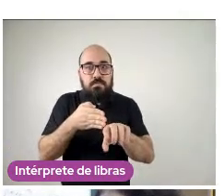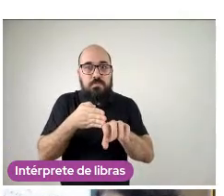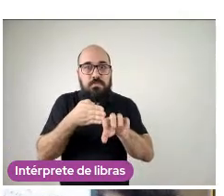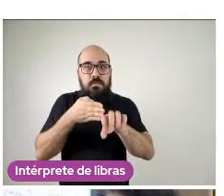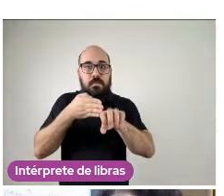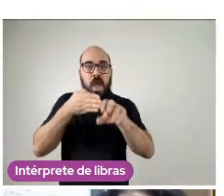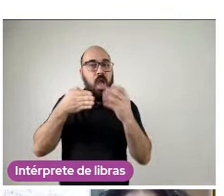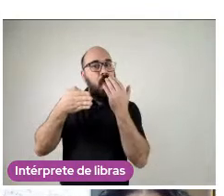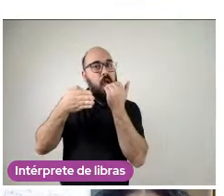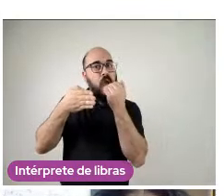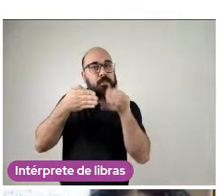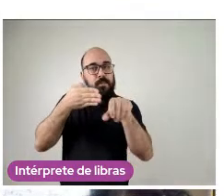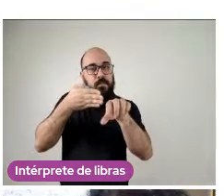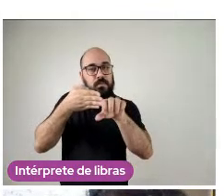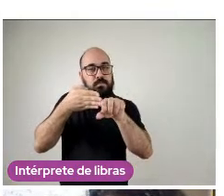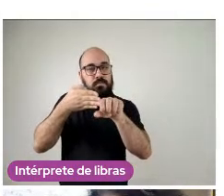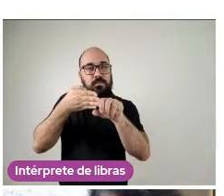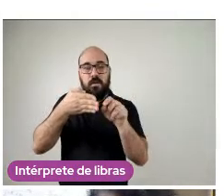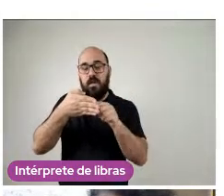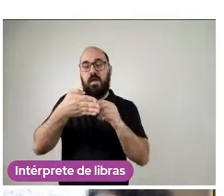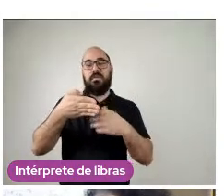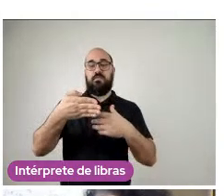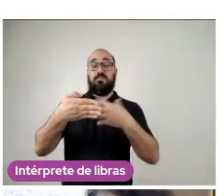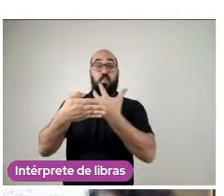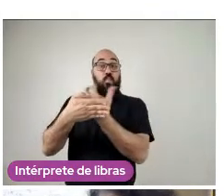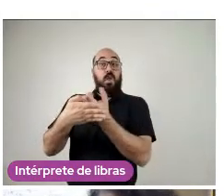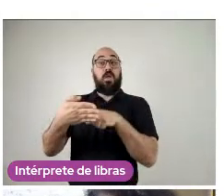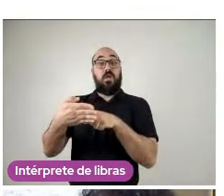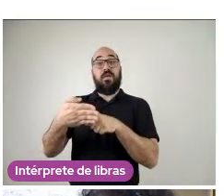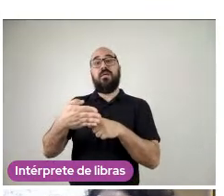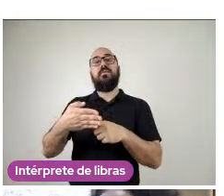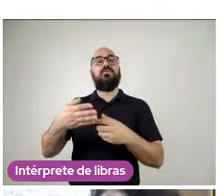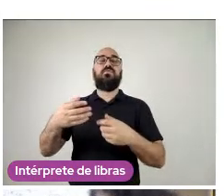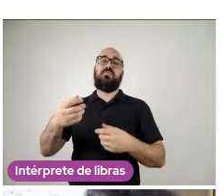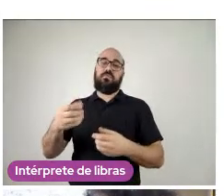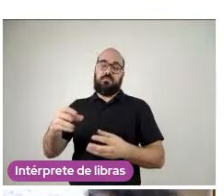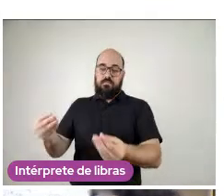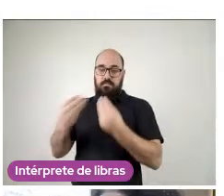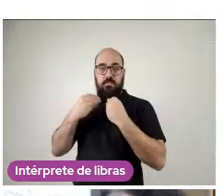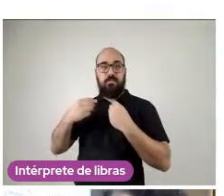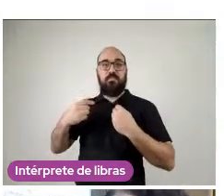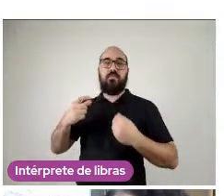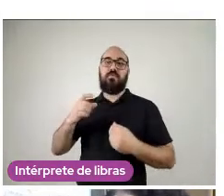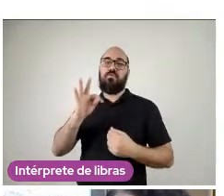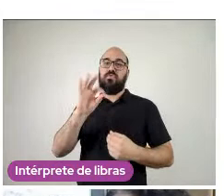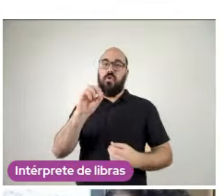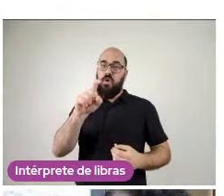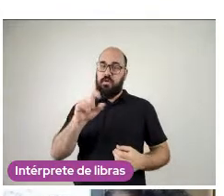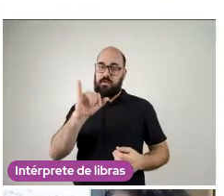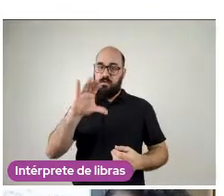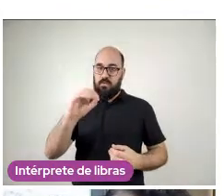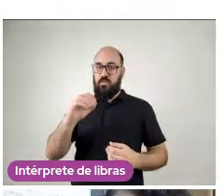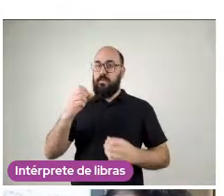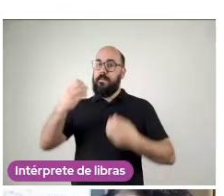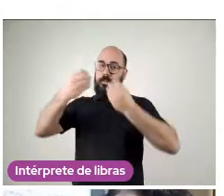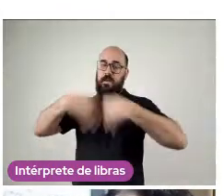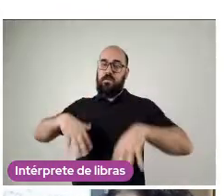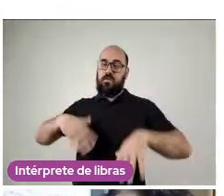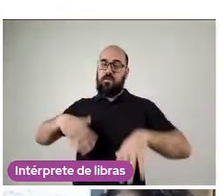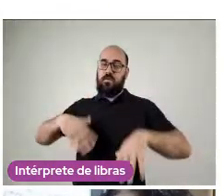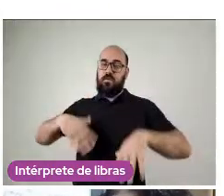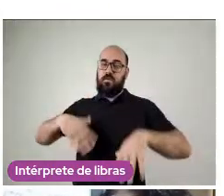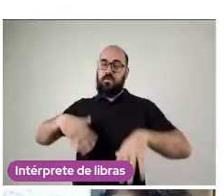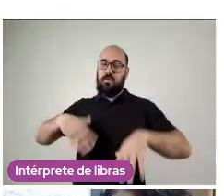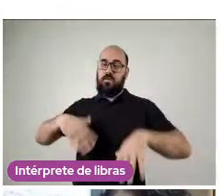incidência principalmente nos ambientes tropicais, como no Caribe. Aqui a gente tem vários exemplos, né? Pode ser a produção